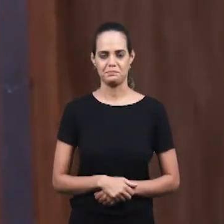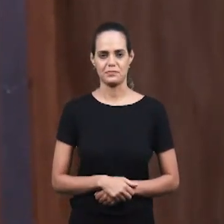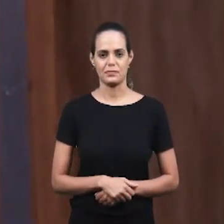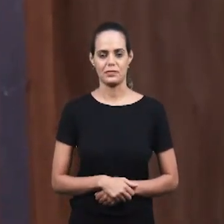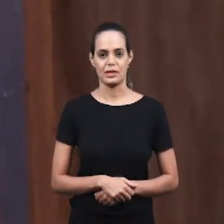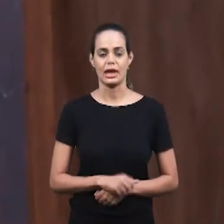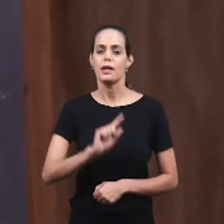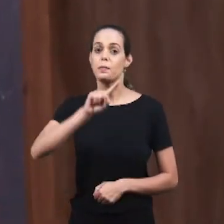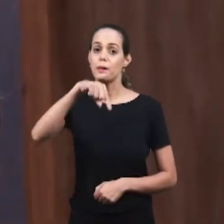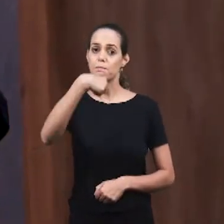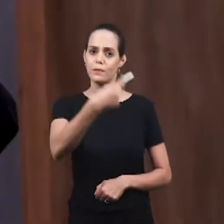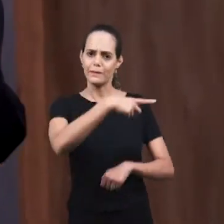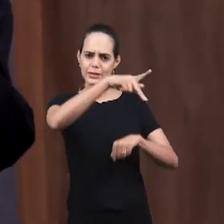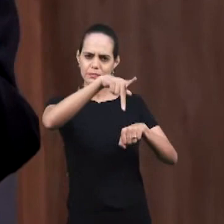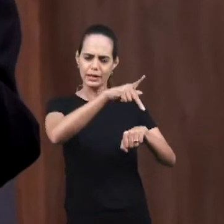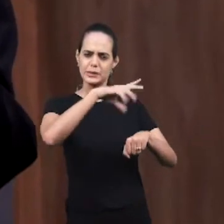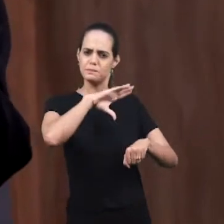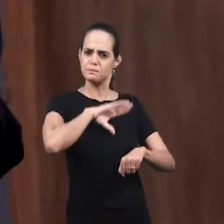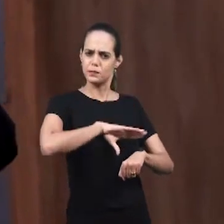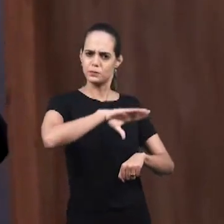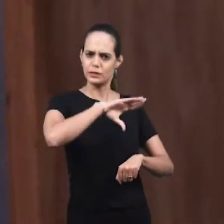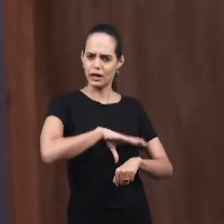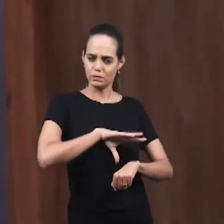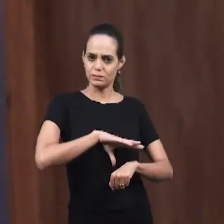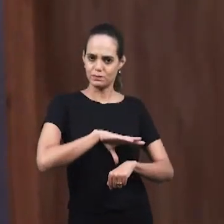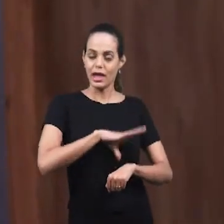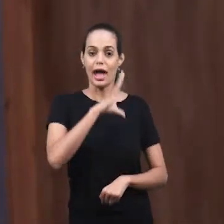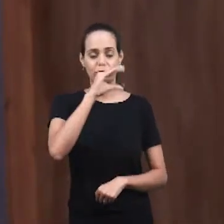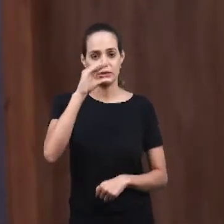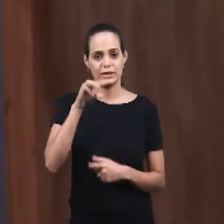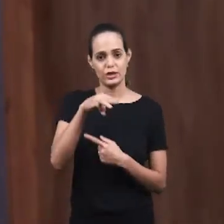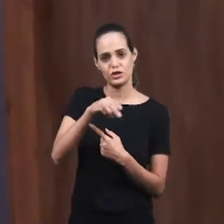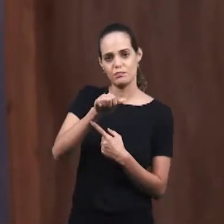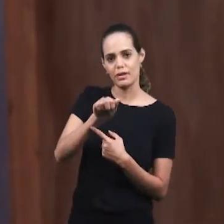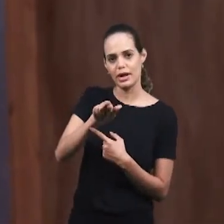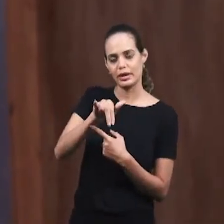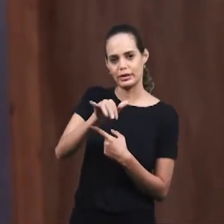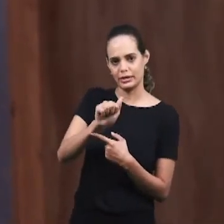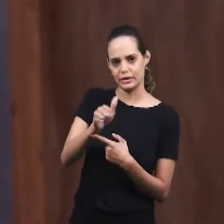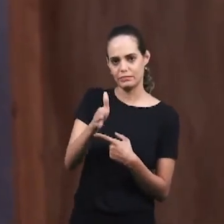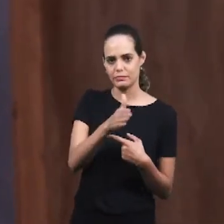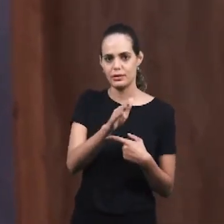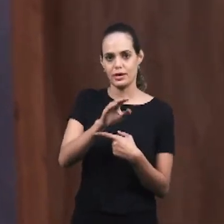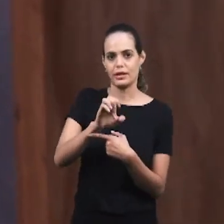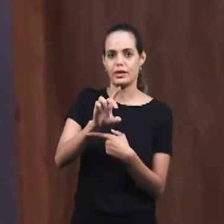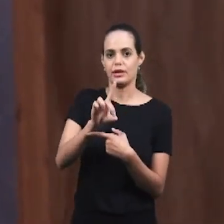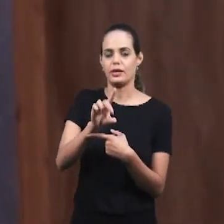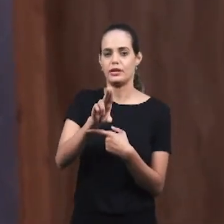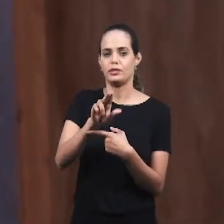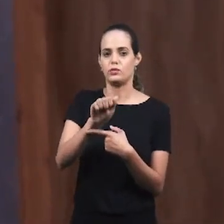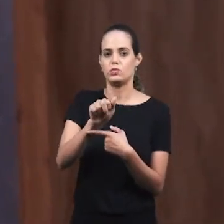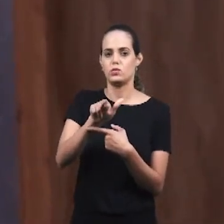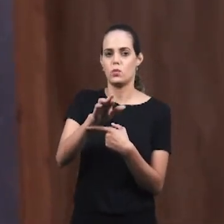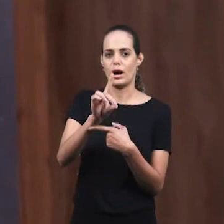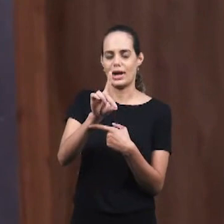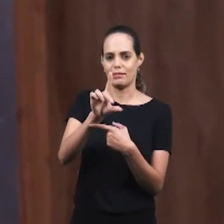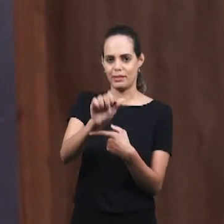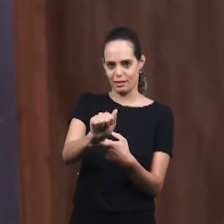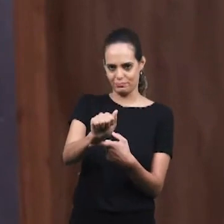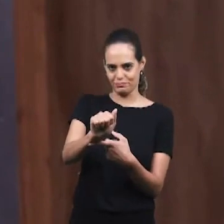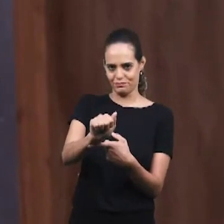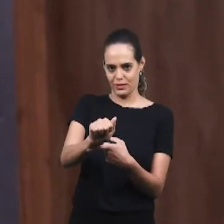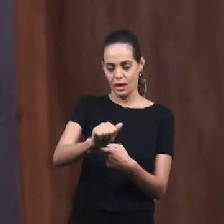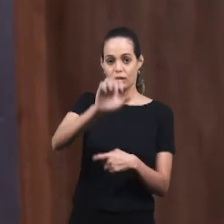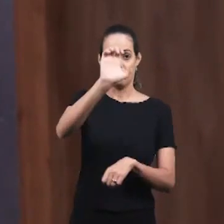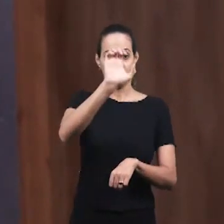Gerais. Depois nós iremos para Portugal, e lá a irmã Maria Eduarda, outra adolescente também, da igreja de Cruz de